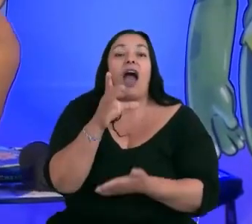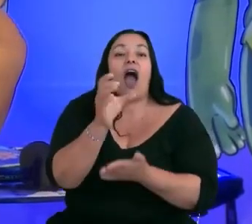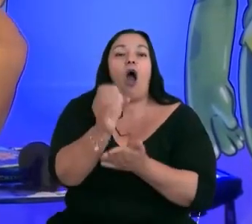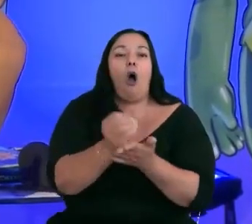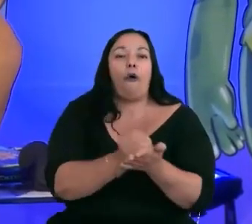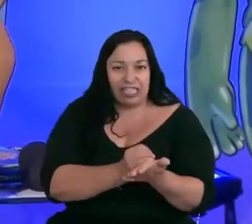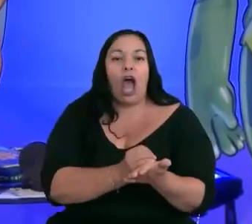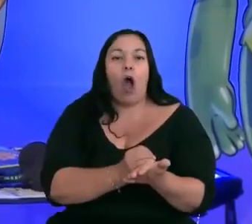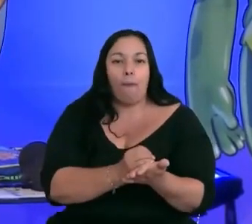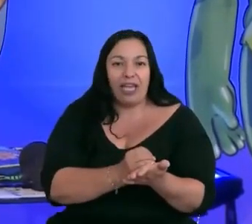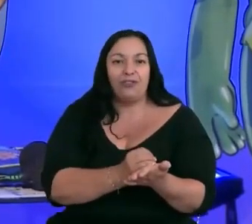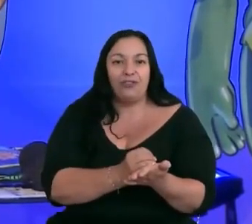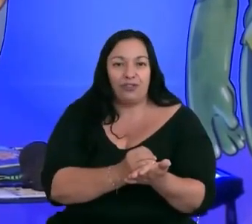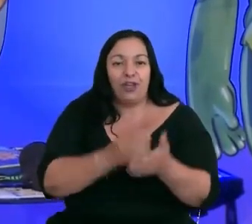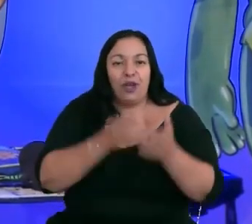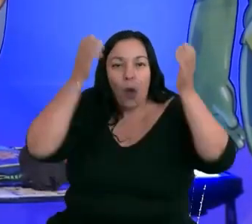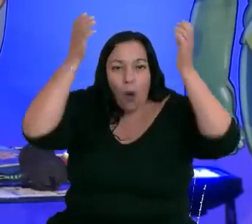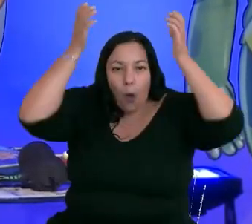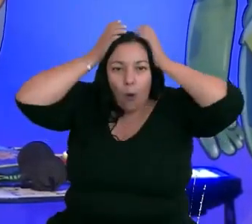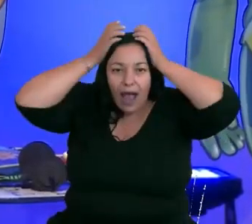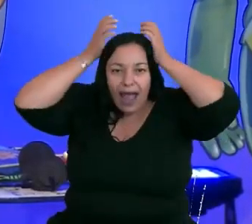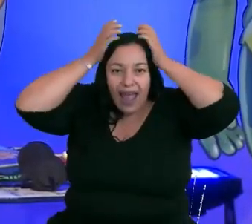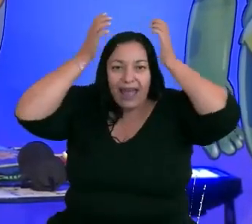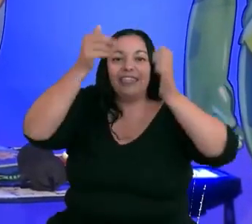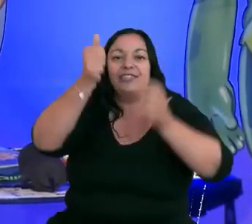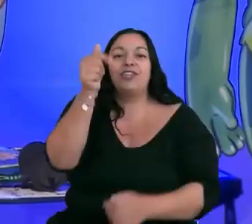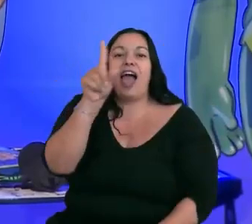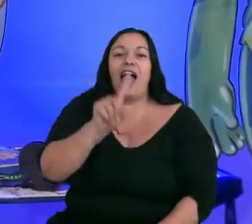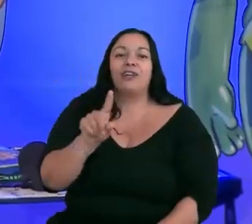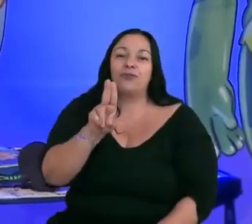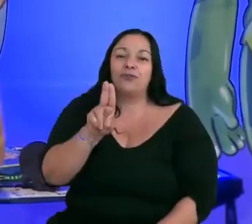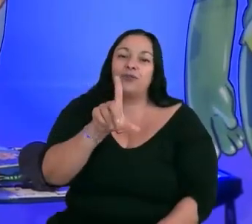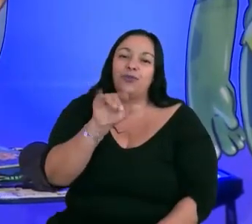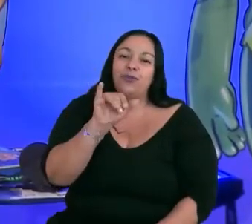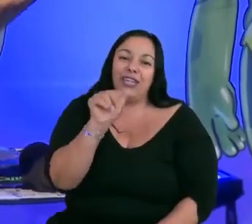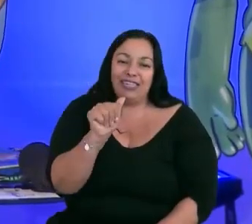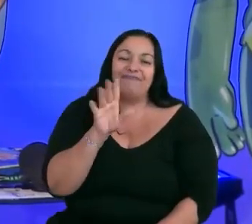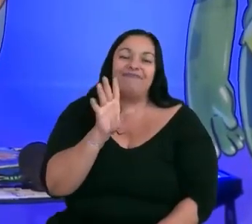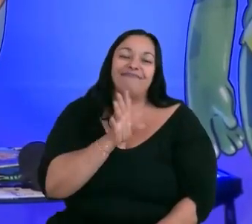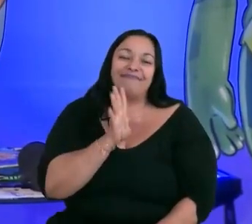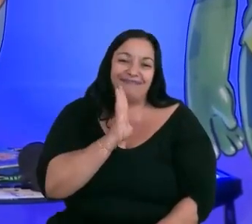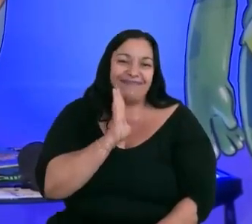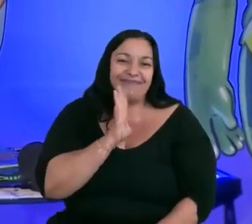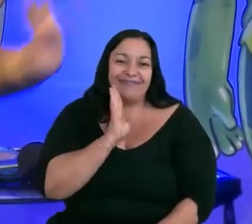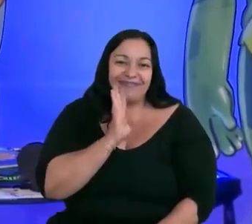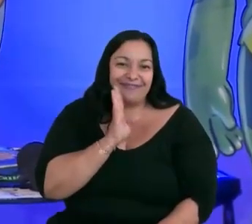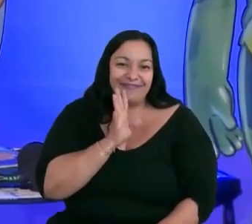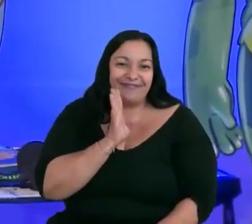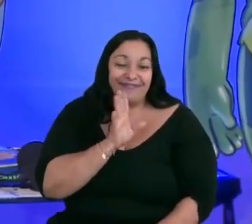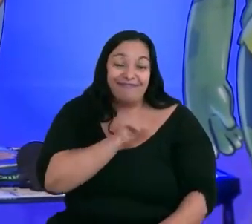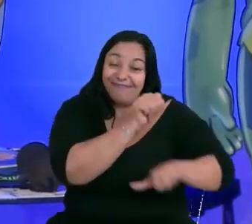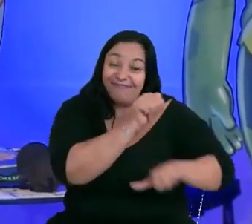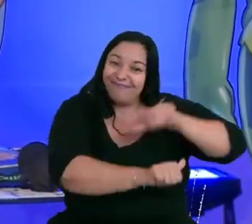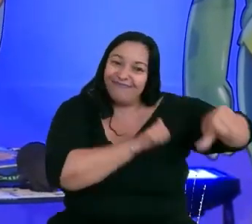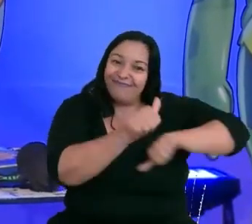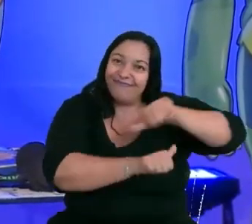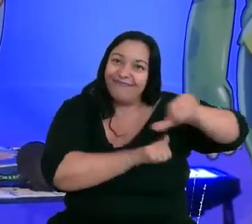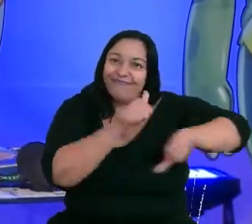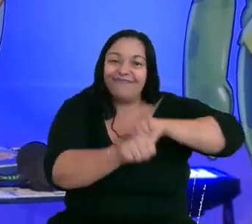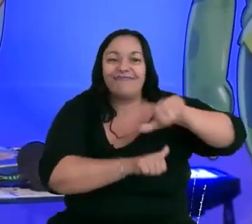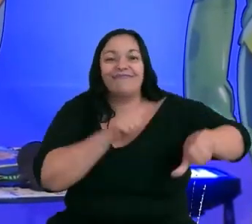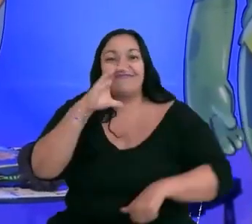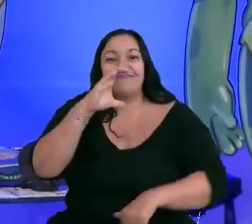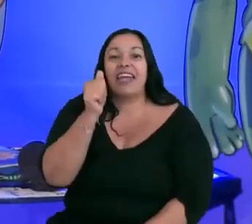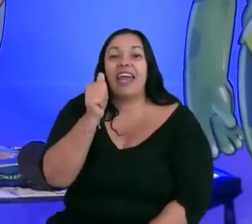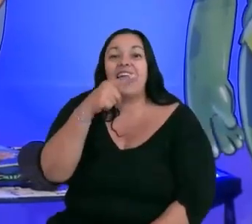oficialmente o rei de Azulha. Olha que legal, aí ele se transformou no Capitão Mergulho que vocês